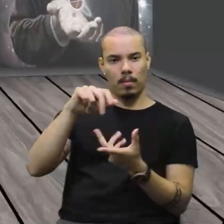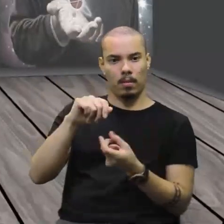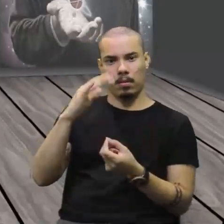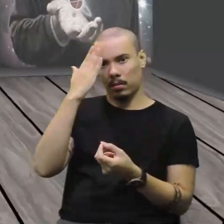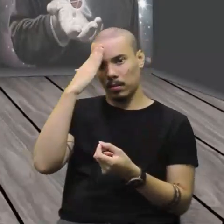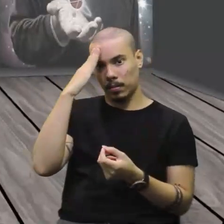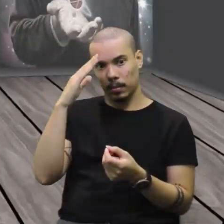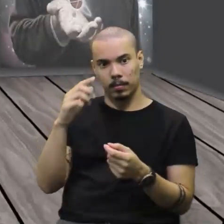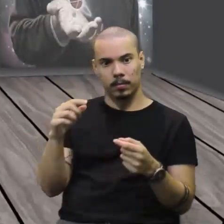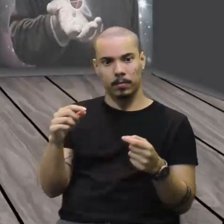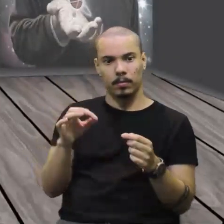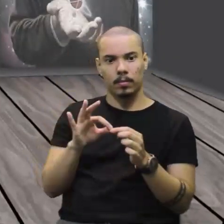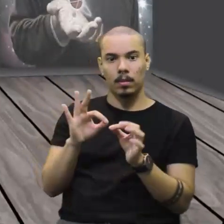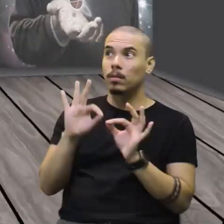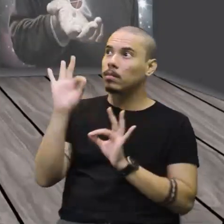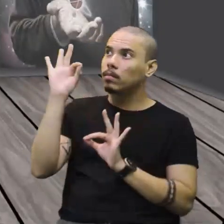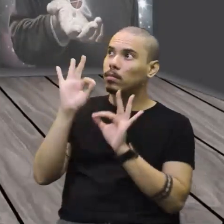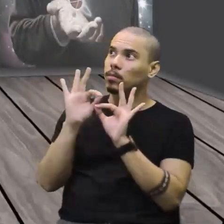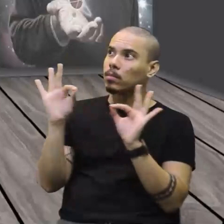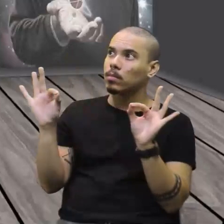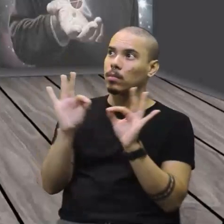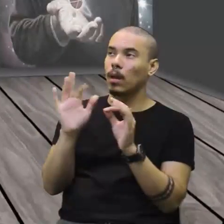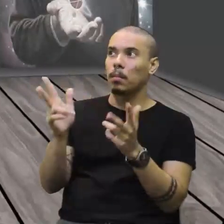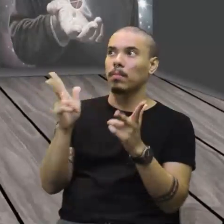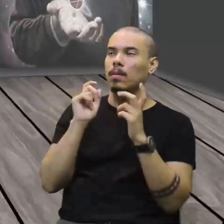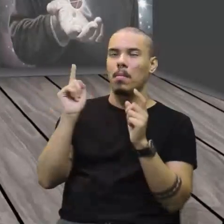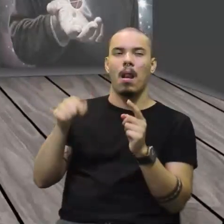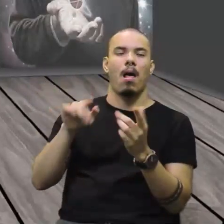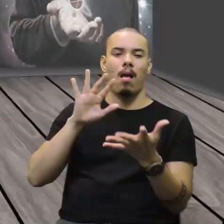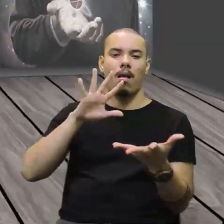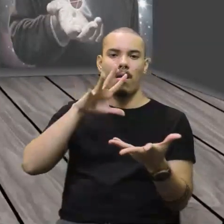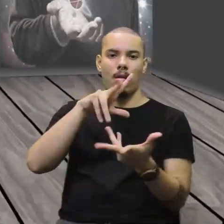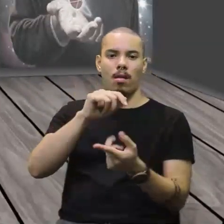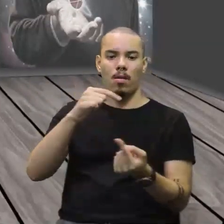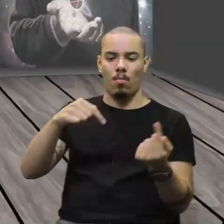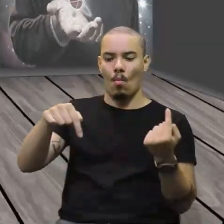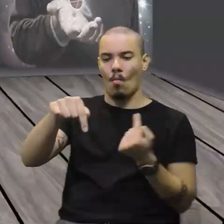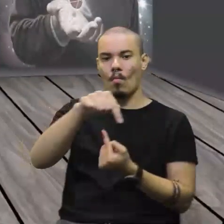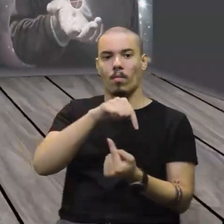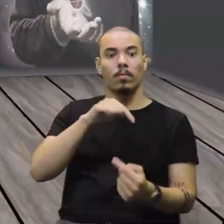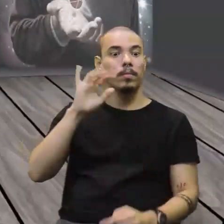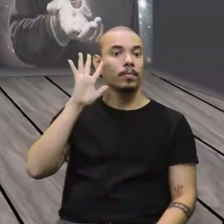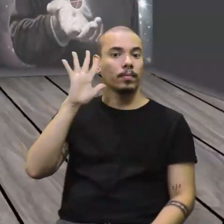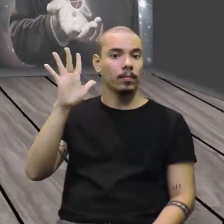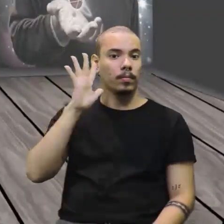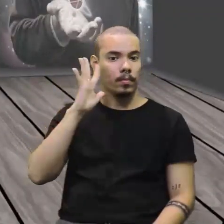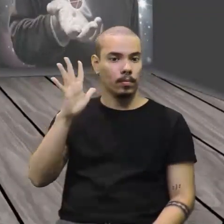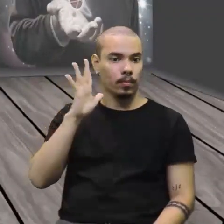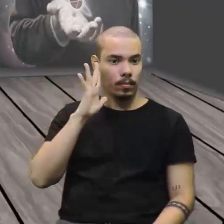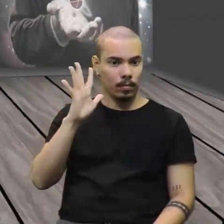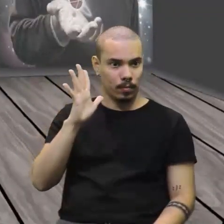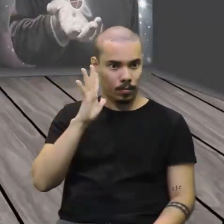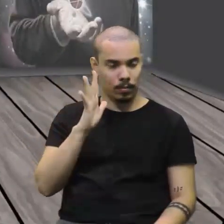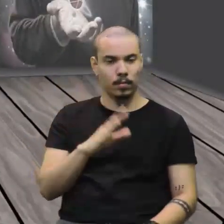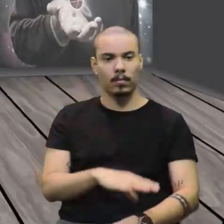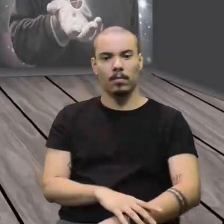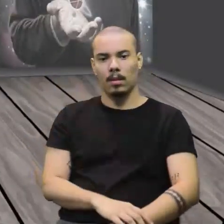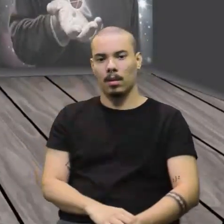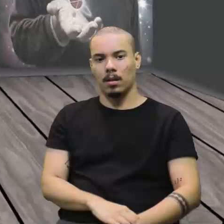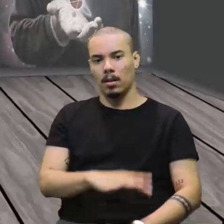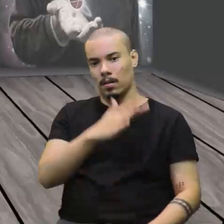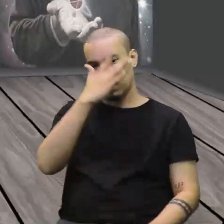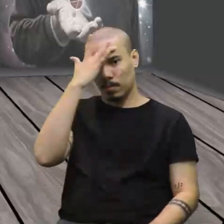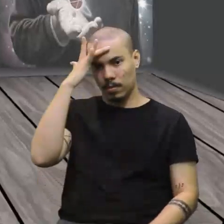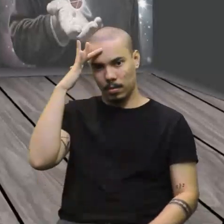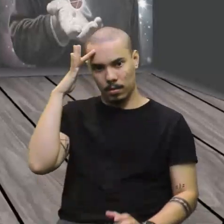medindo com uma vareta o Sol. E imagina quantos meses uma carta de uma pessoa dessa, ou papiro